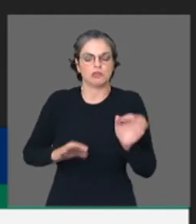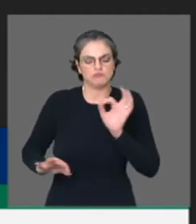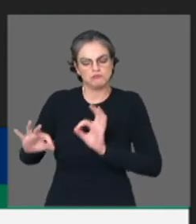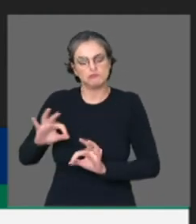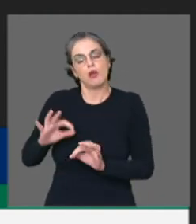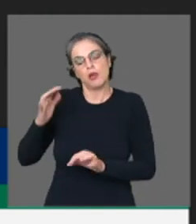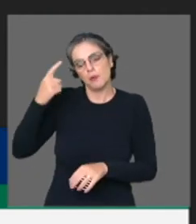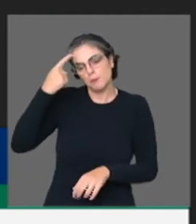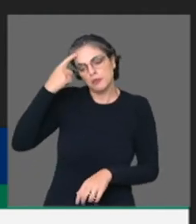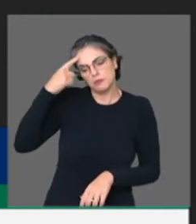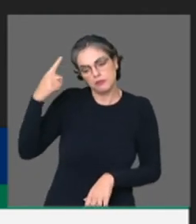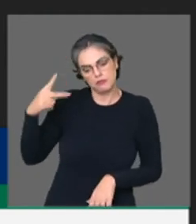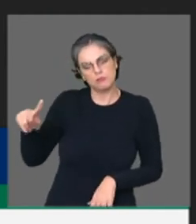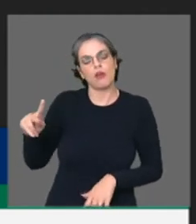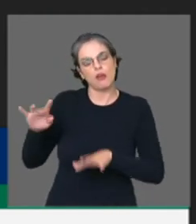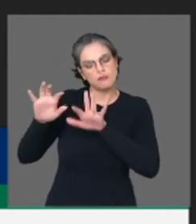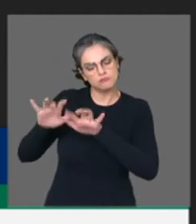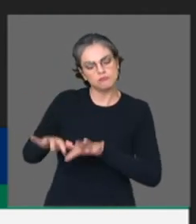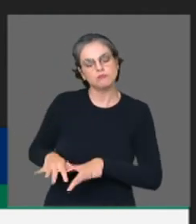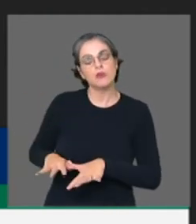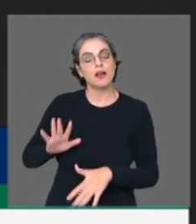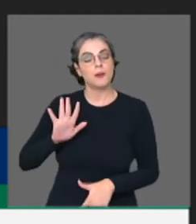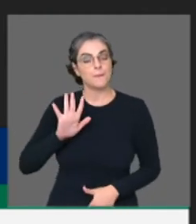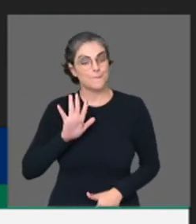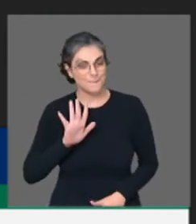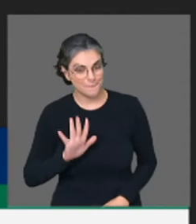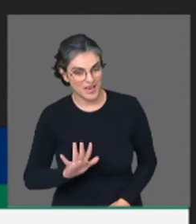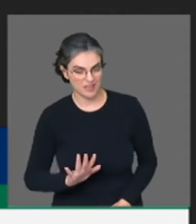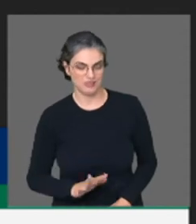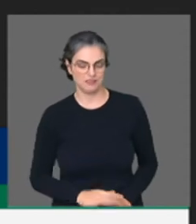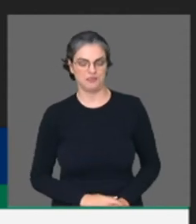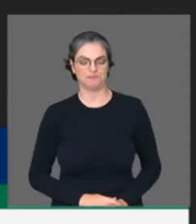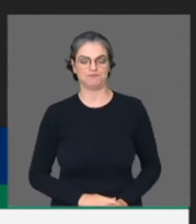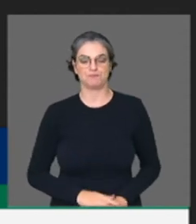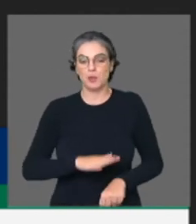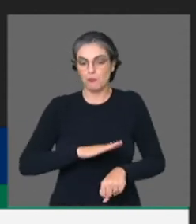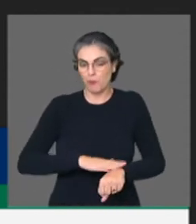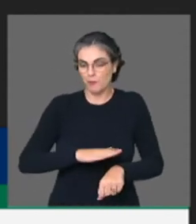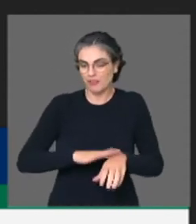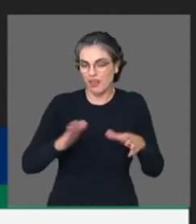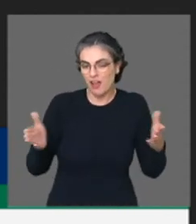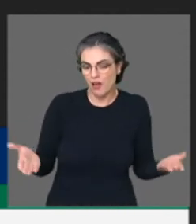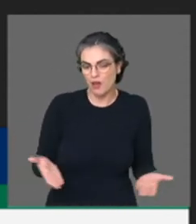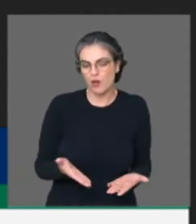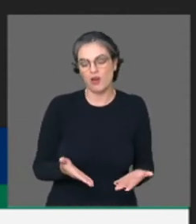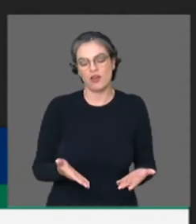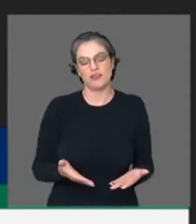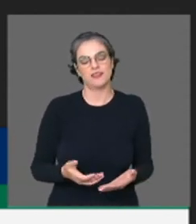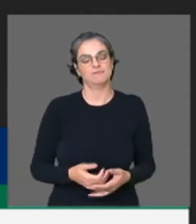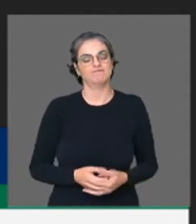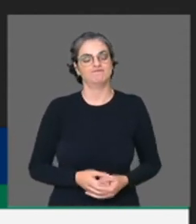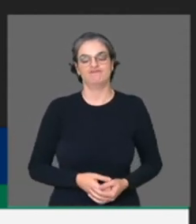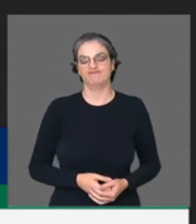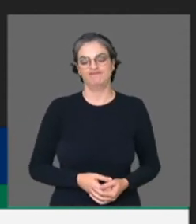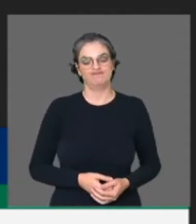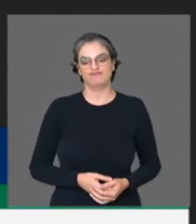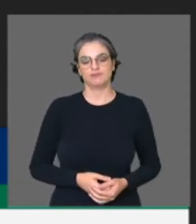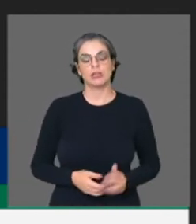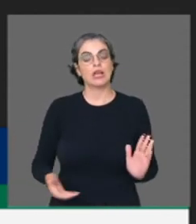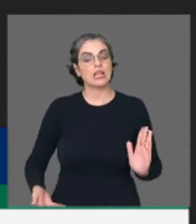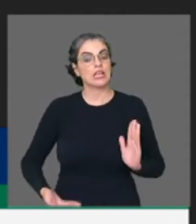convicção, mas, entretanto, nesse momento, a Câmara dos Deputados